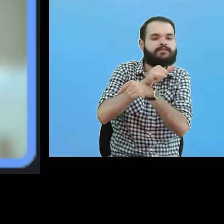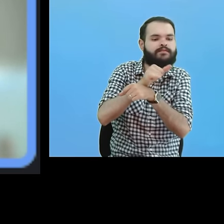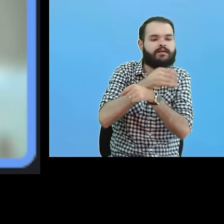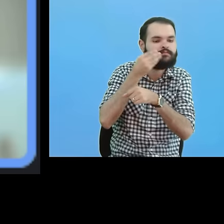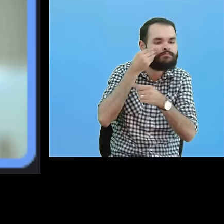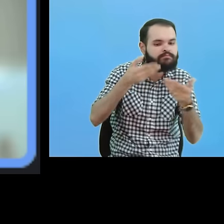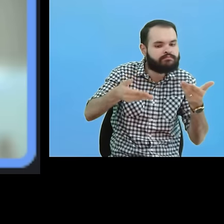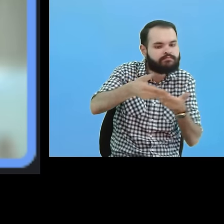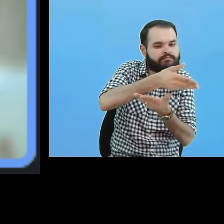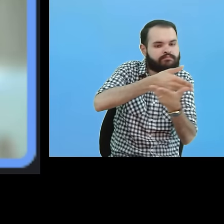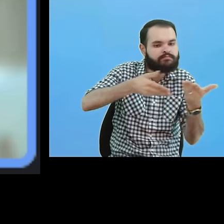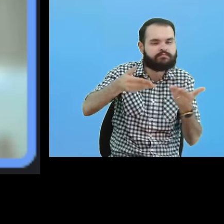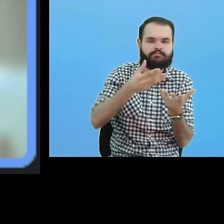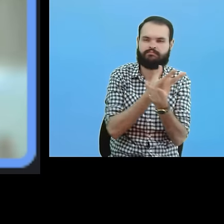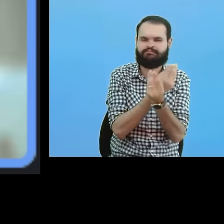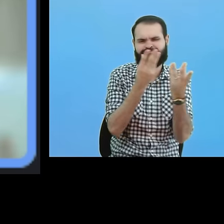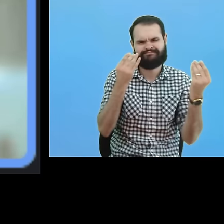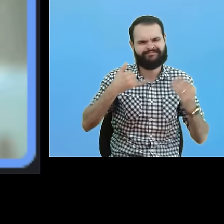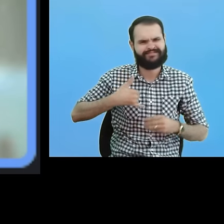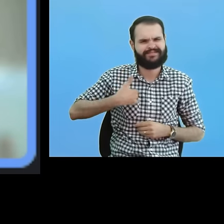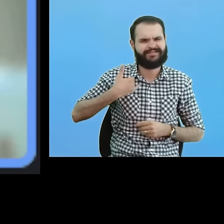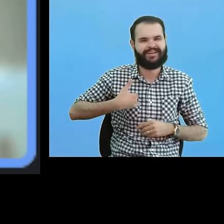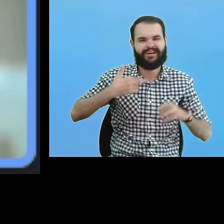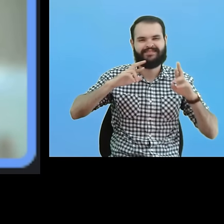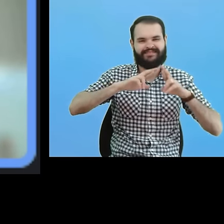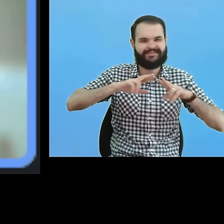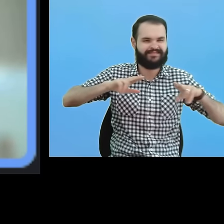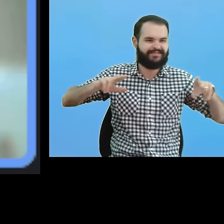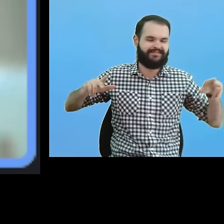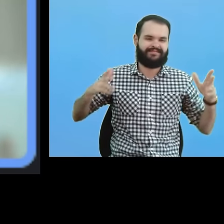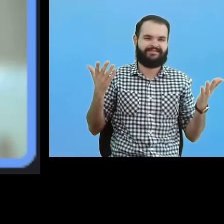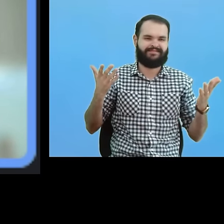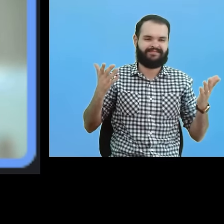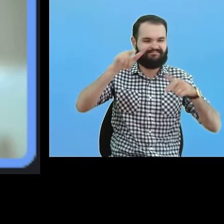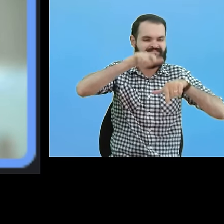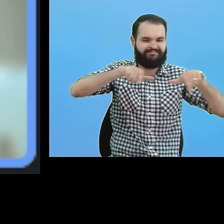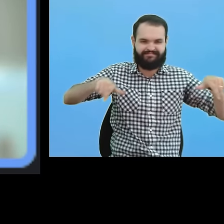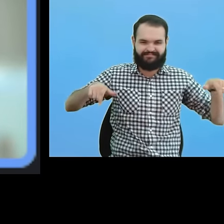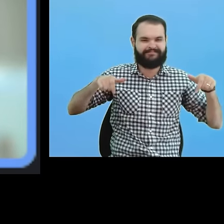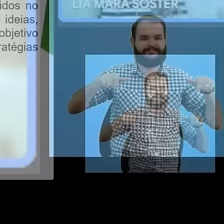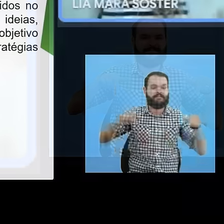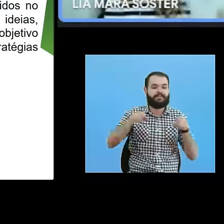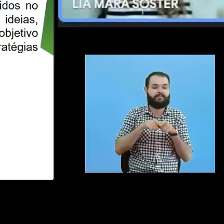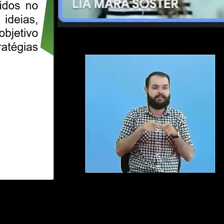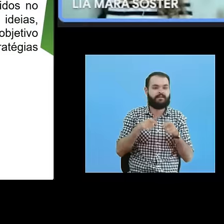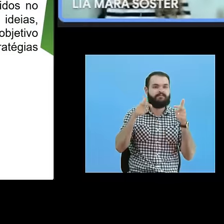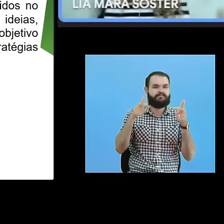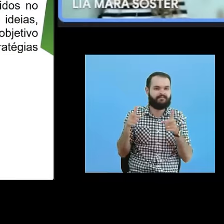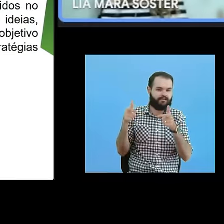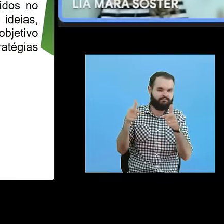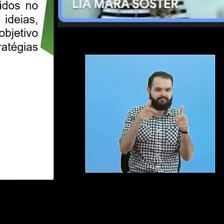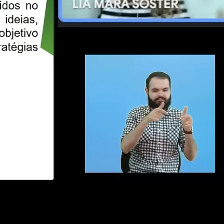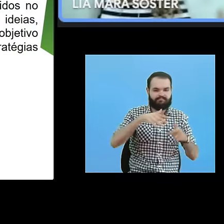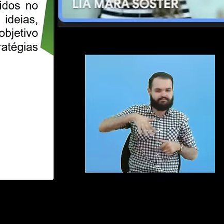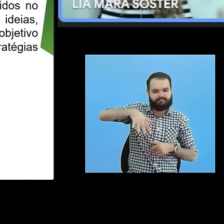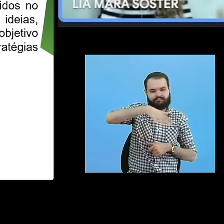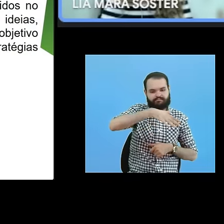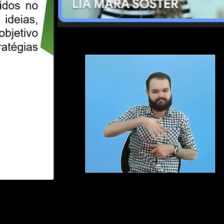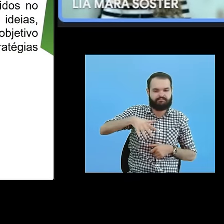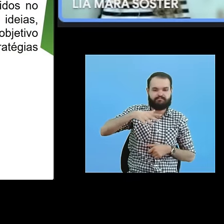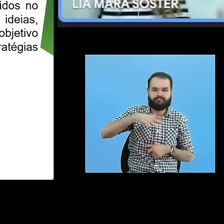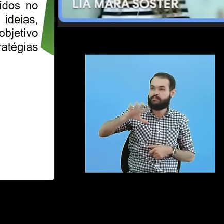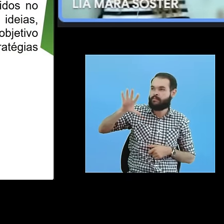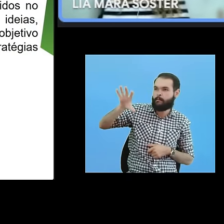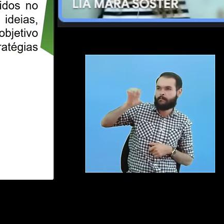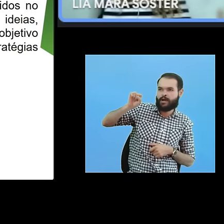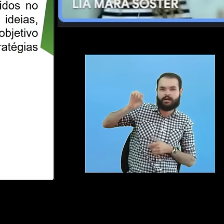diverso, né, tanto de idade quanto de espaço sociocultural de compreensão e intervenção da